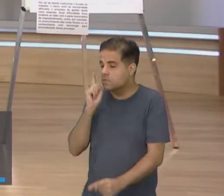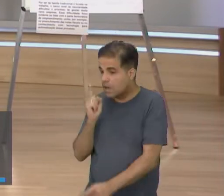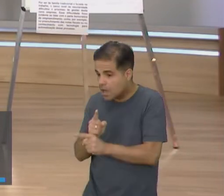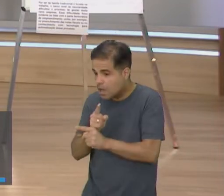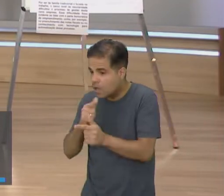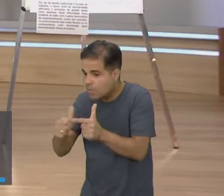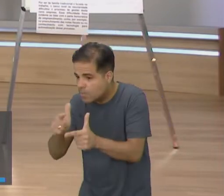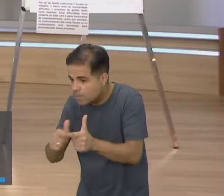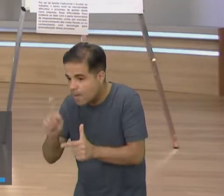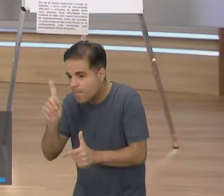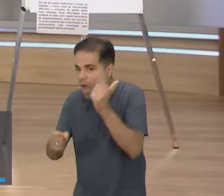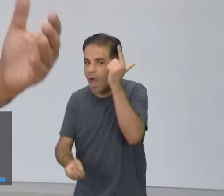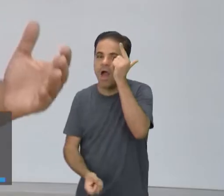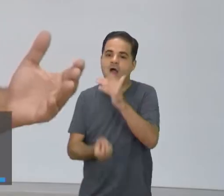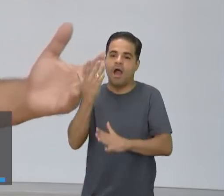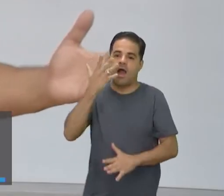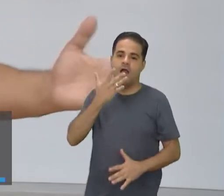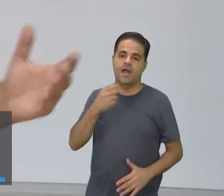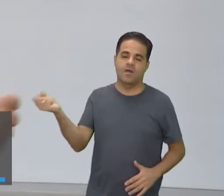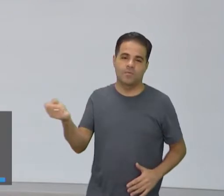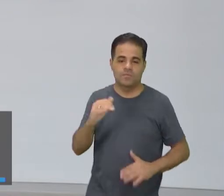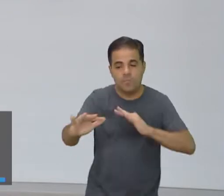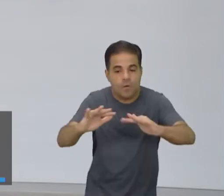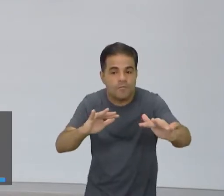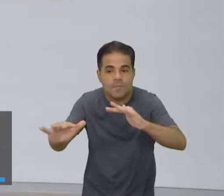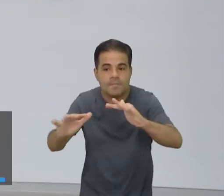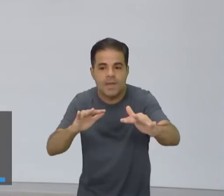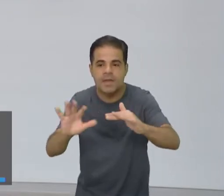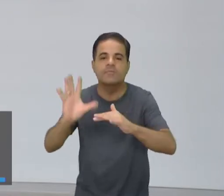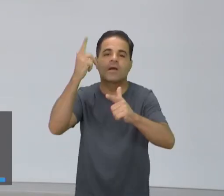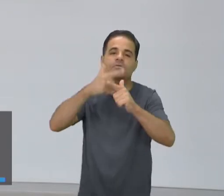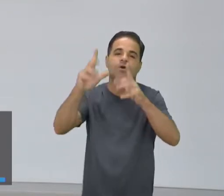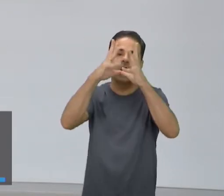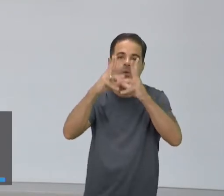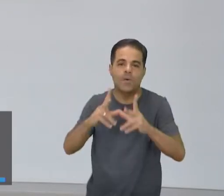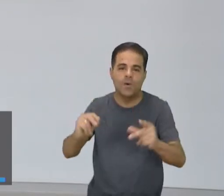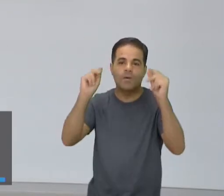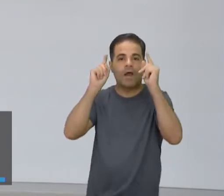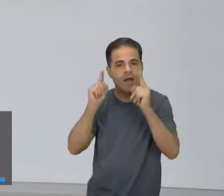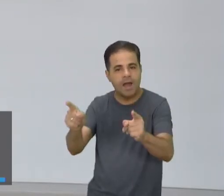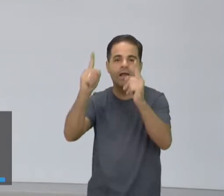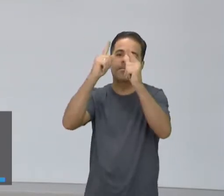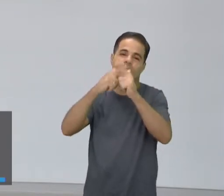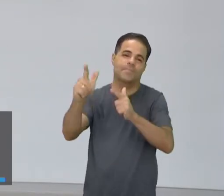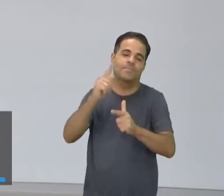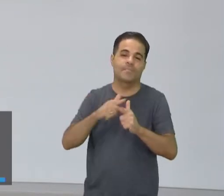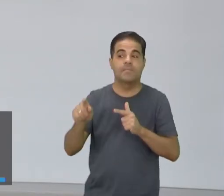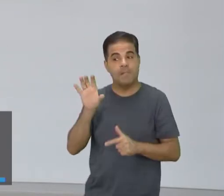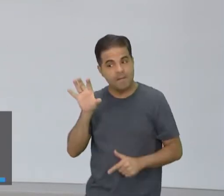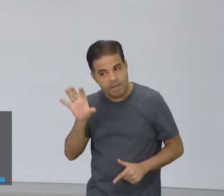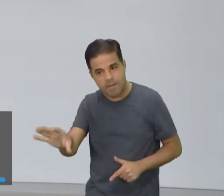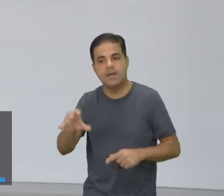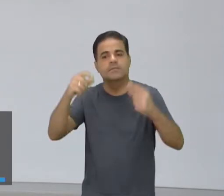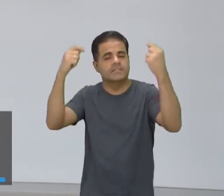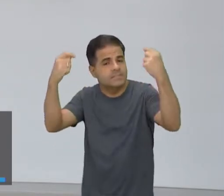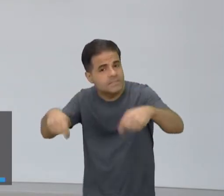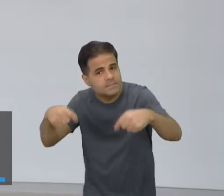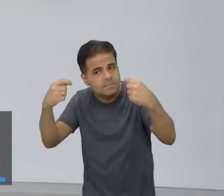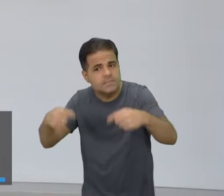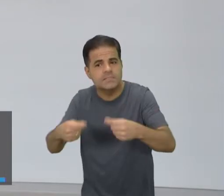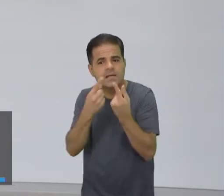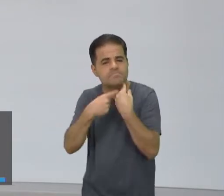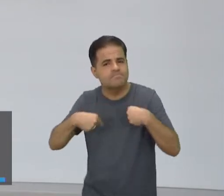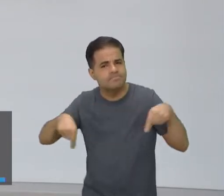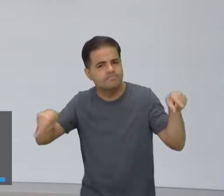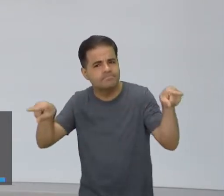problema e a gente cria um movimento para solucionar aquele problema, e esse daí, por necessidade de ter